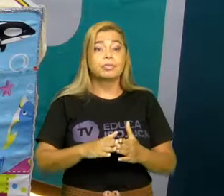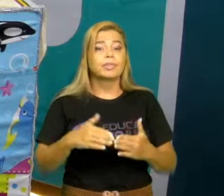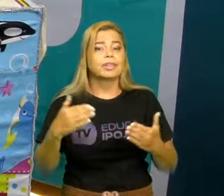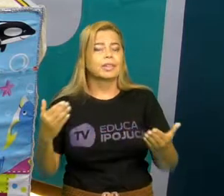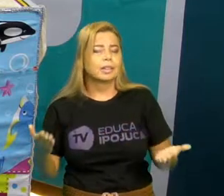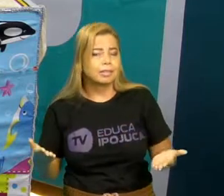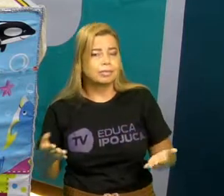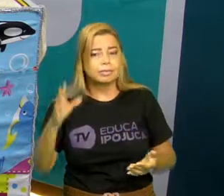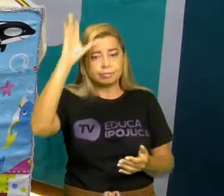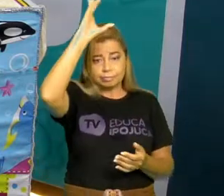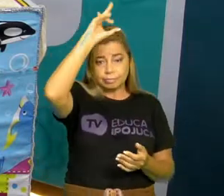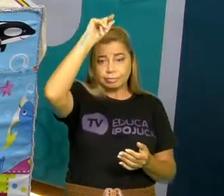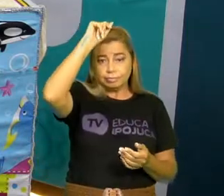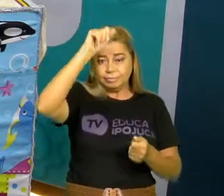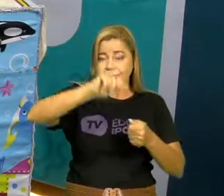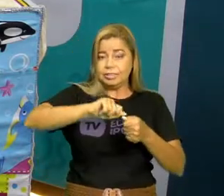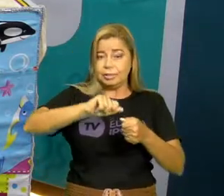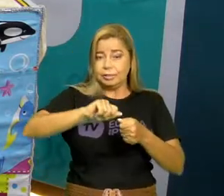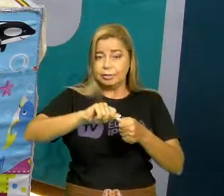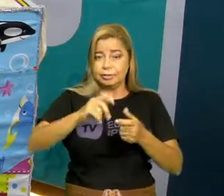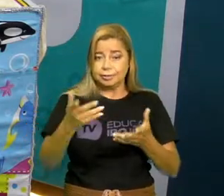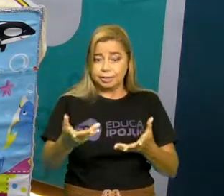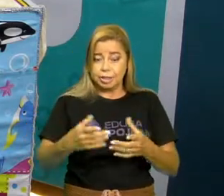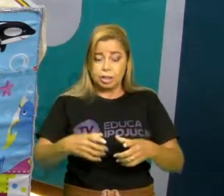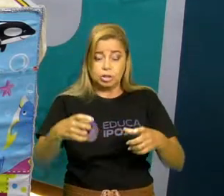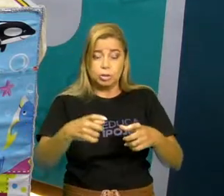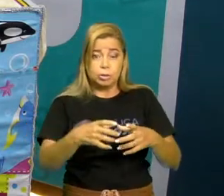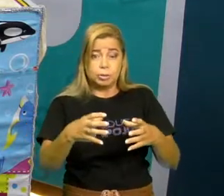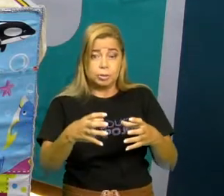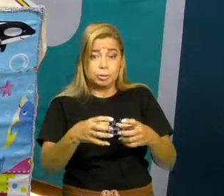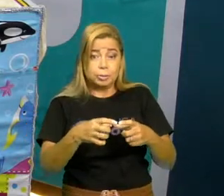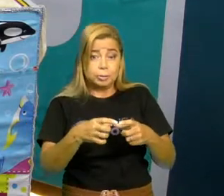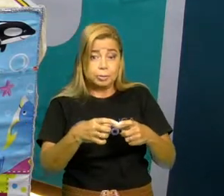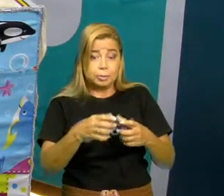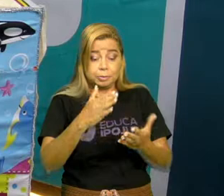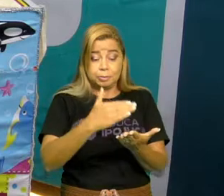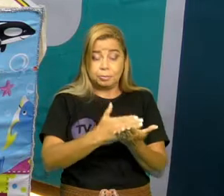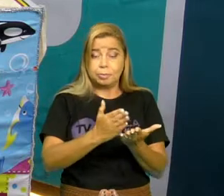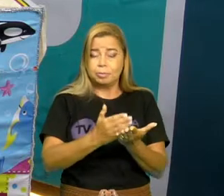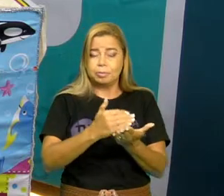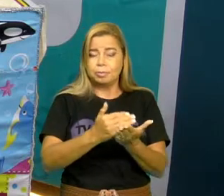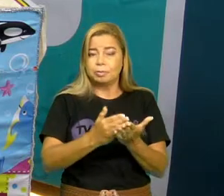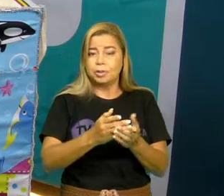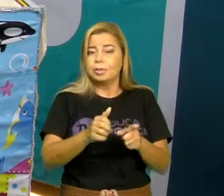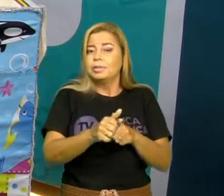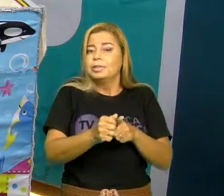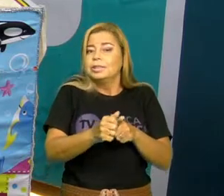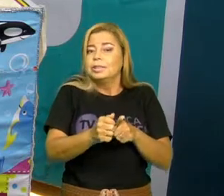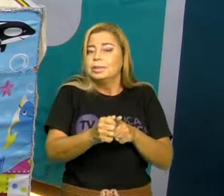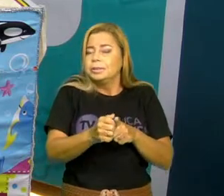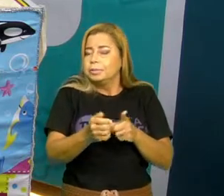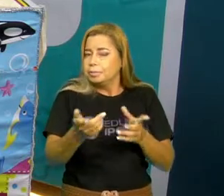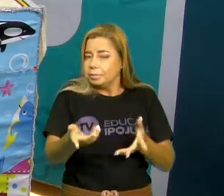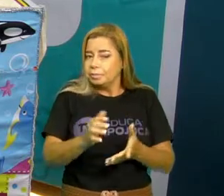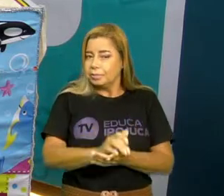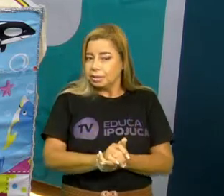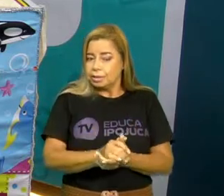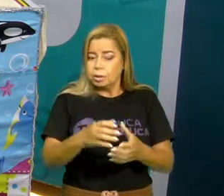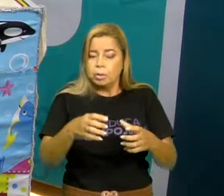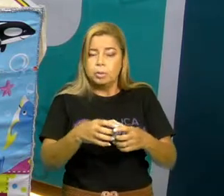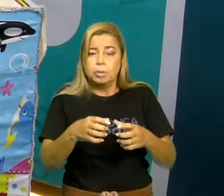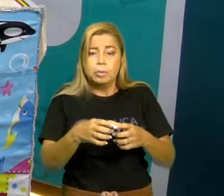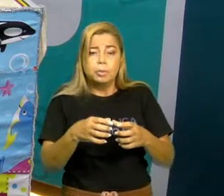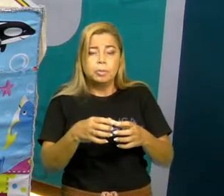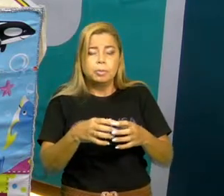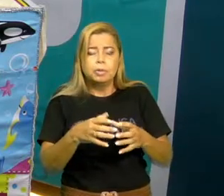um delicioso leiturinha. Bolo, mas o bolo ficou tão